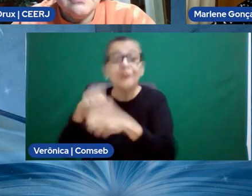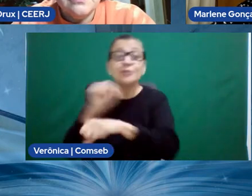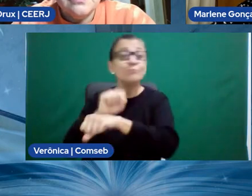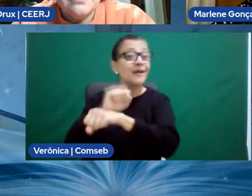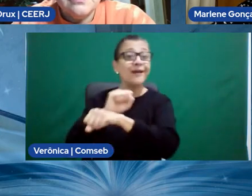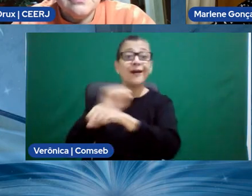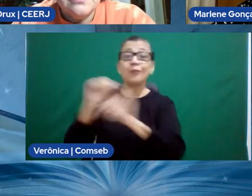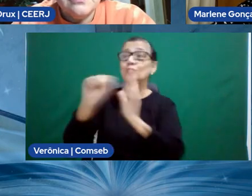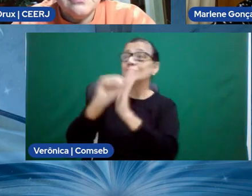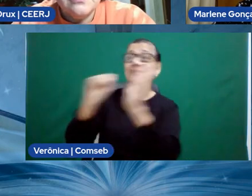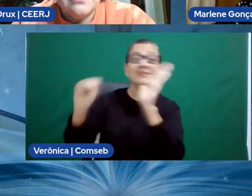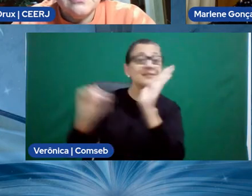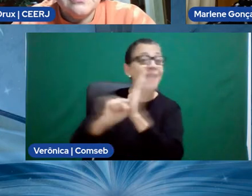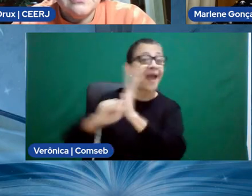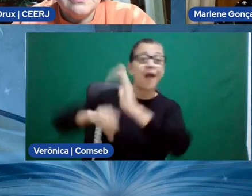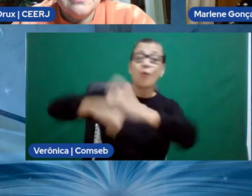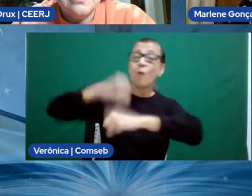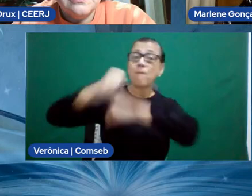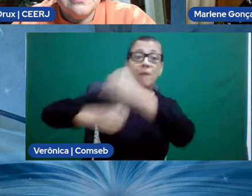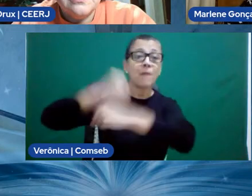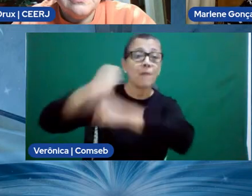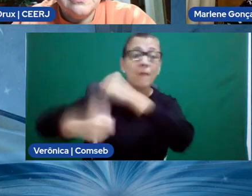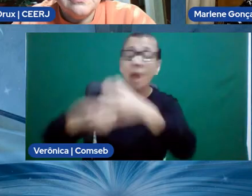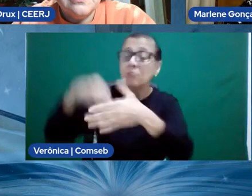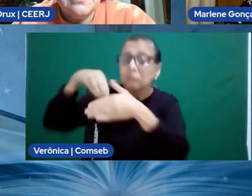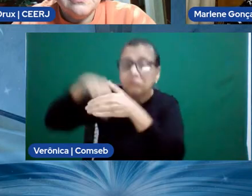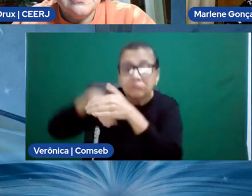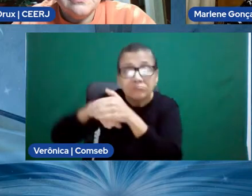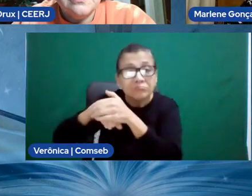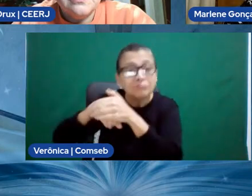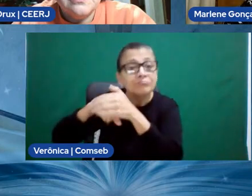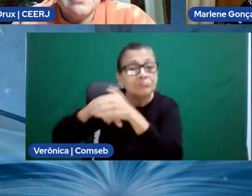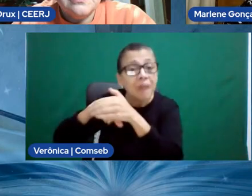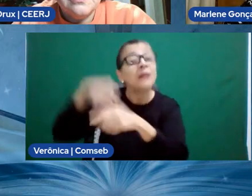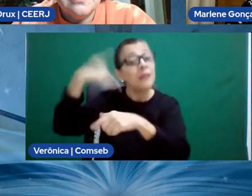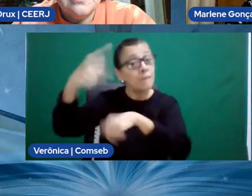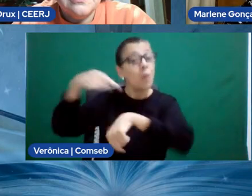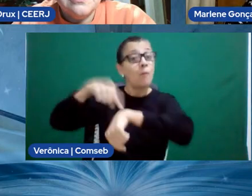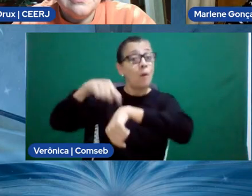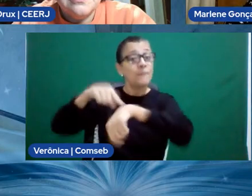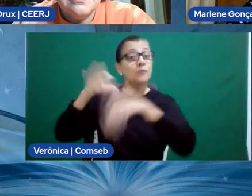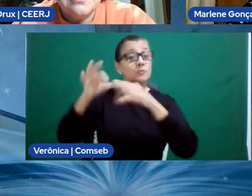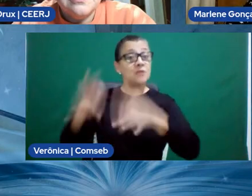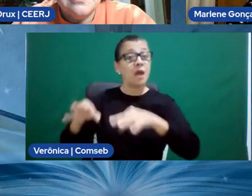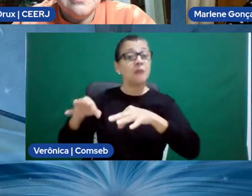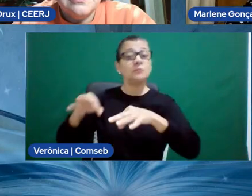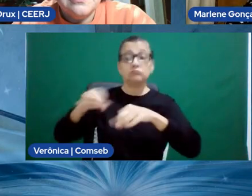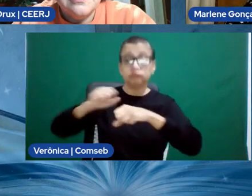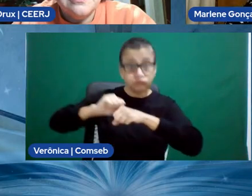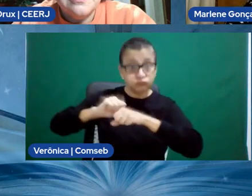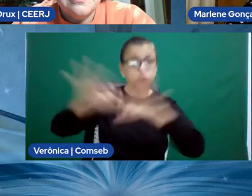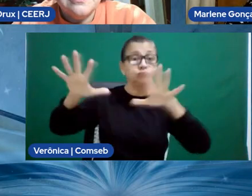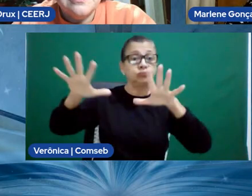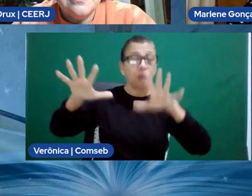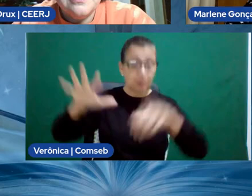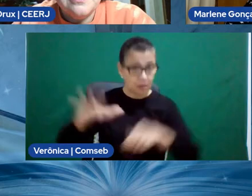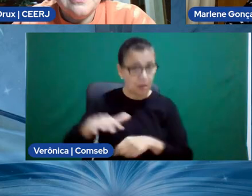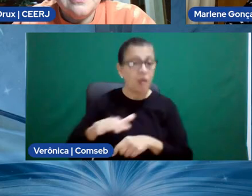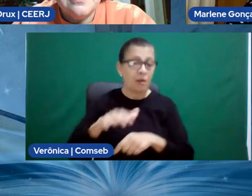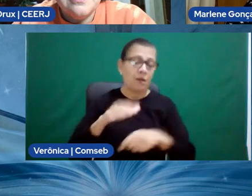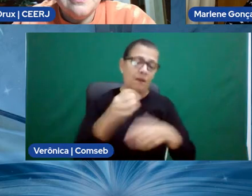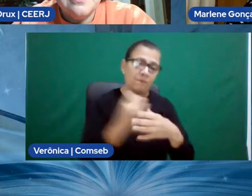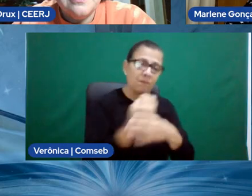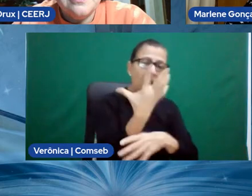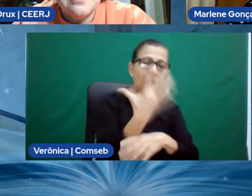tivesse condições de se reproduzir, inicialmente na vida orgânica, vegetal, para depois